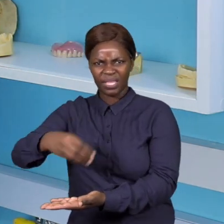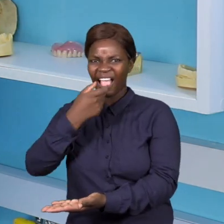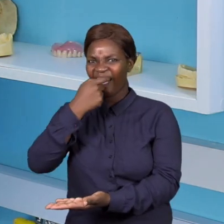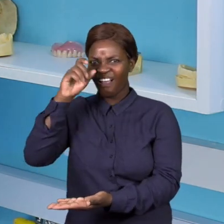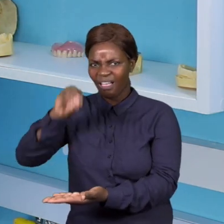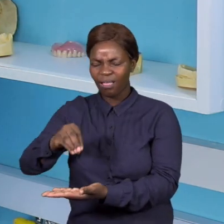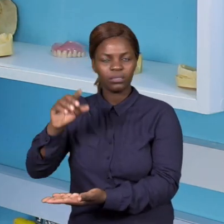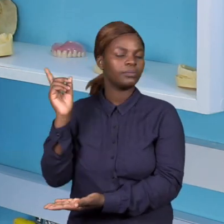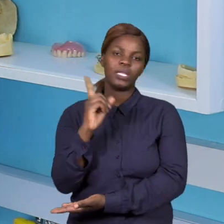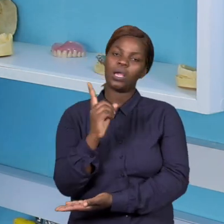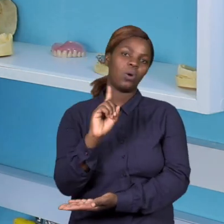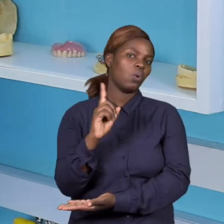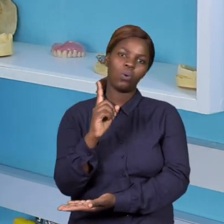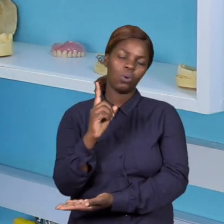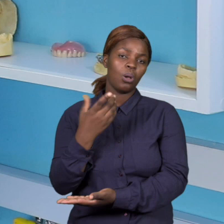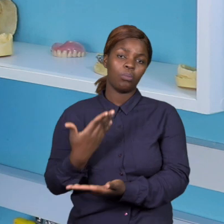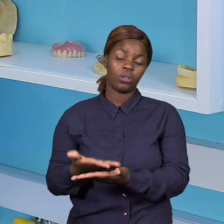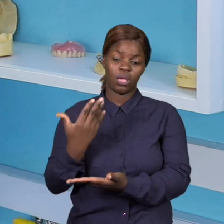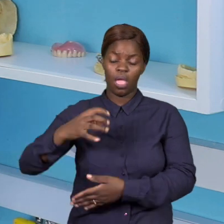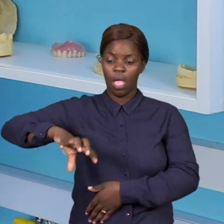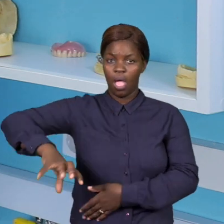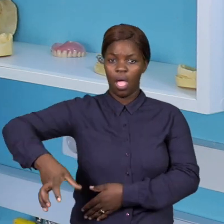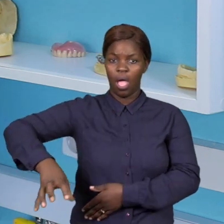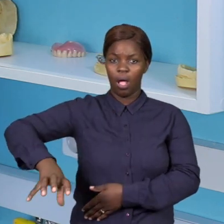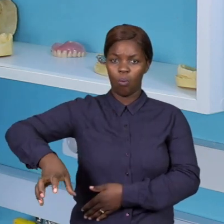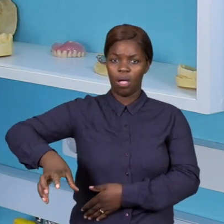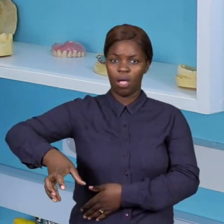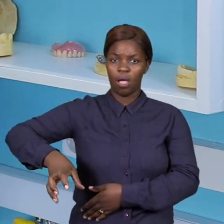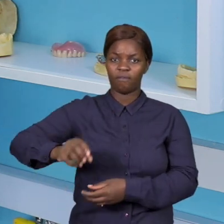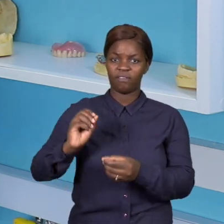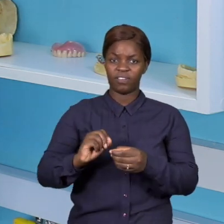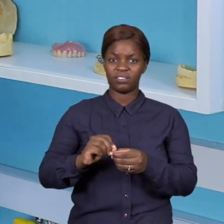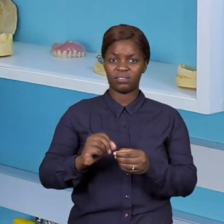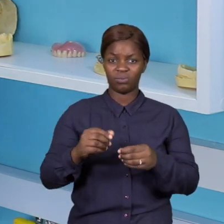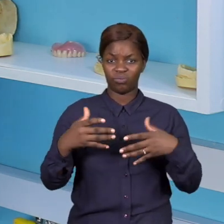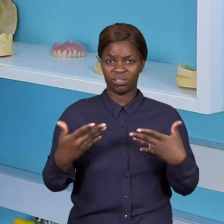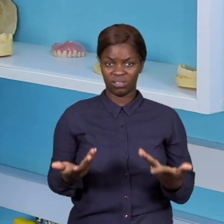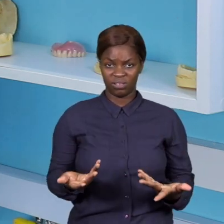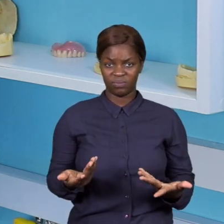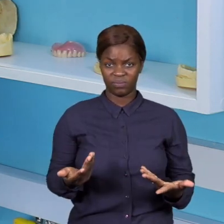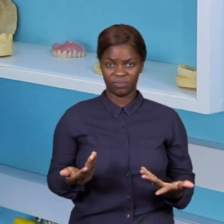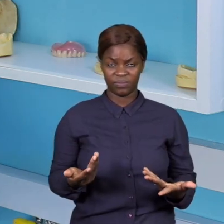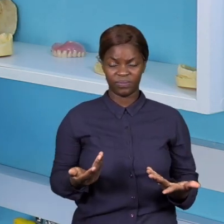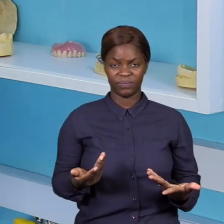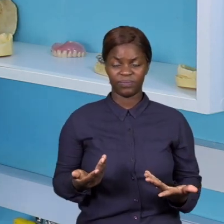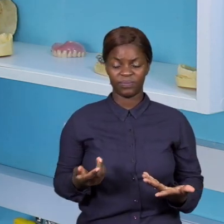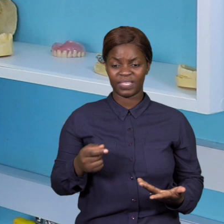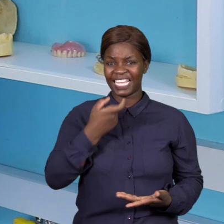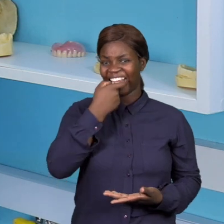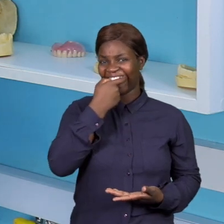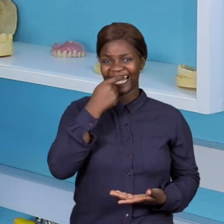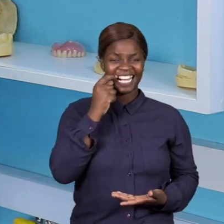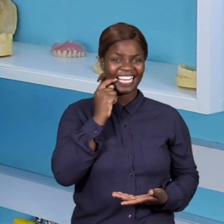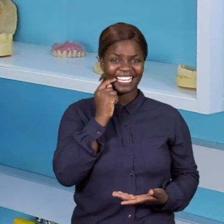que quando colocamos em um copo com água, através da história, através dos tempos, sempre se ha dito que as placas, quando vamos